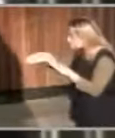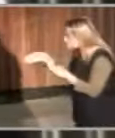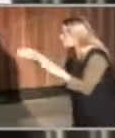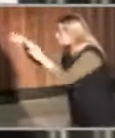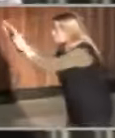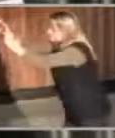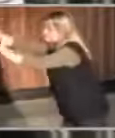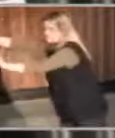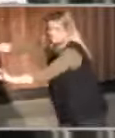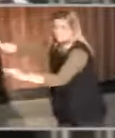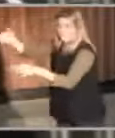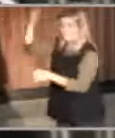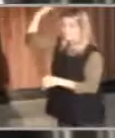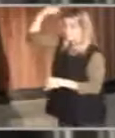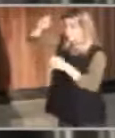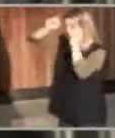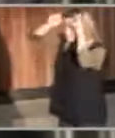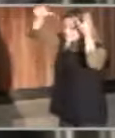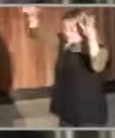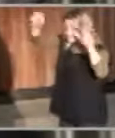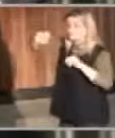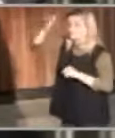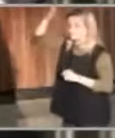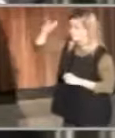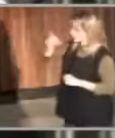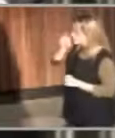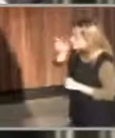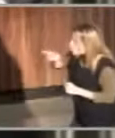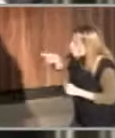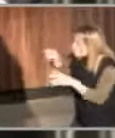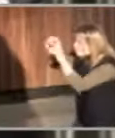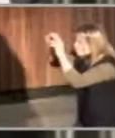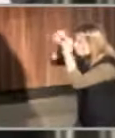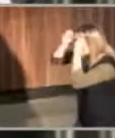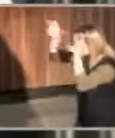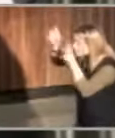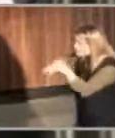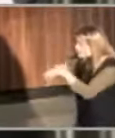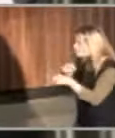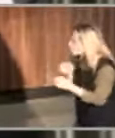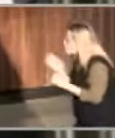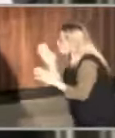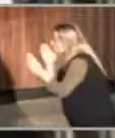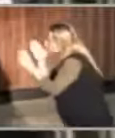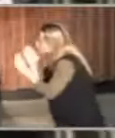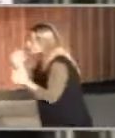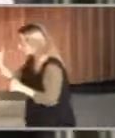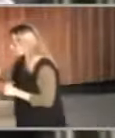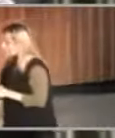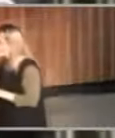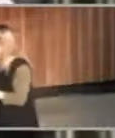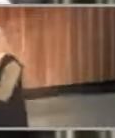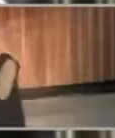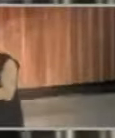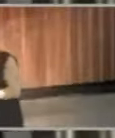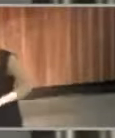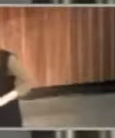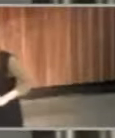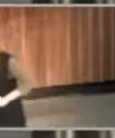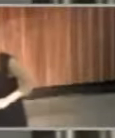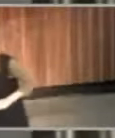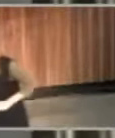passar e ver a glória do Senhor sabe o que acontecia depois? o maná caia do céu e